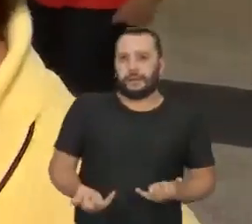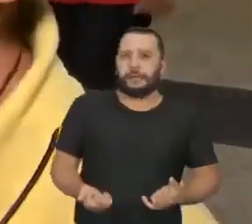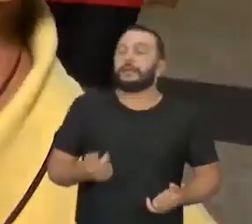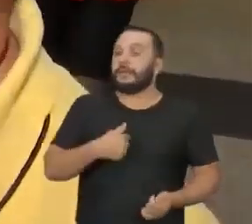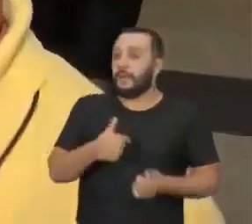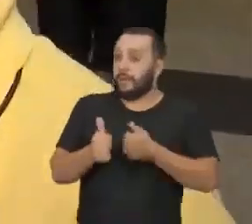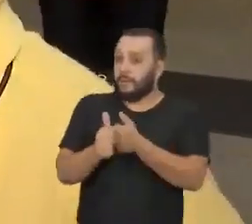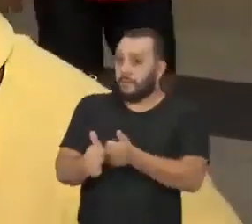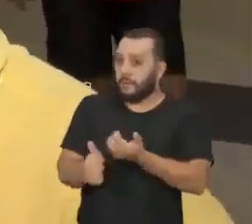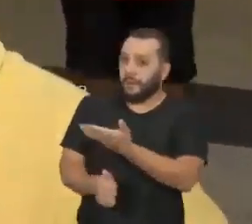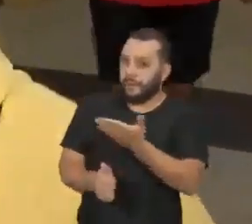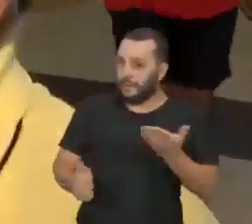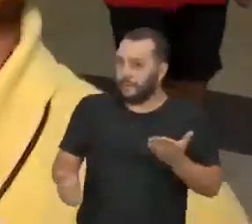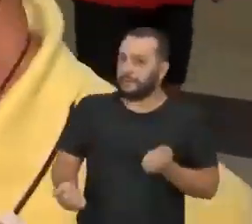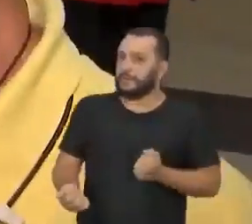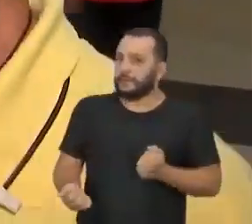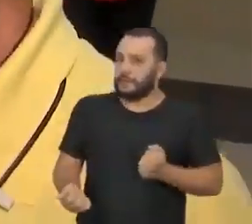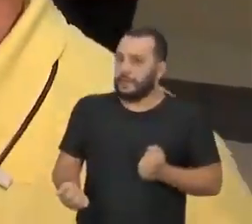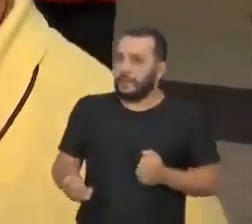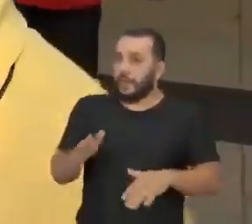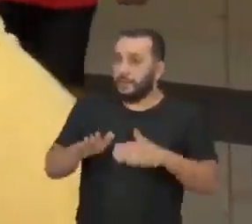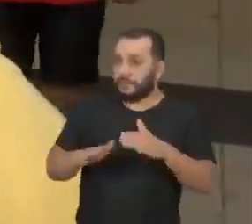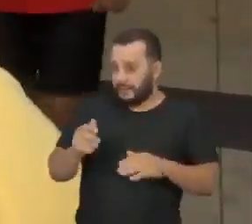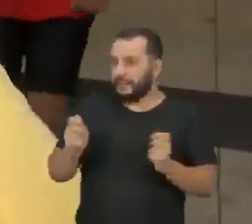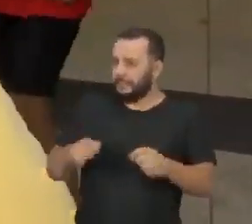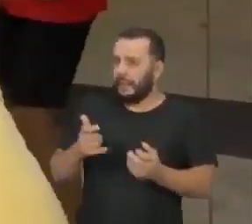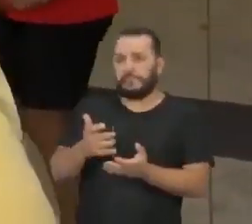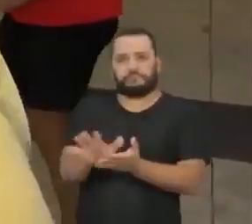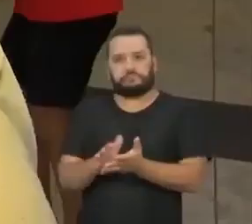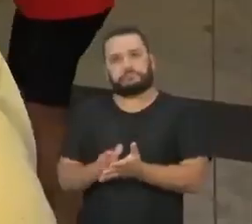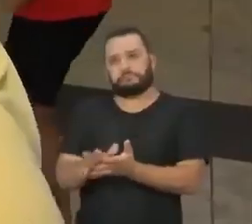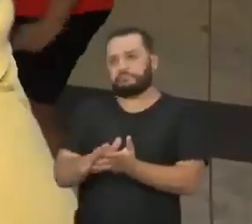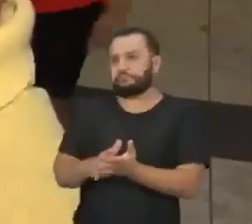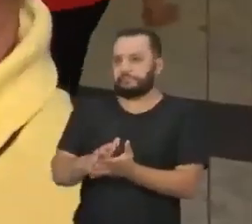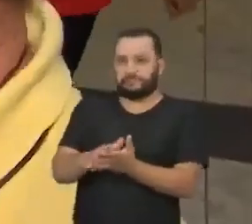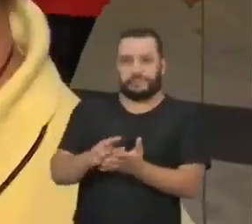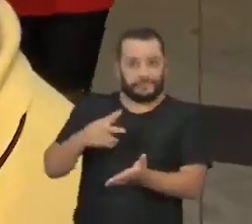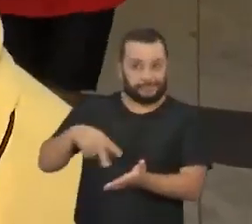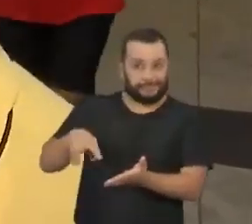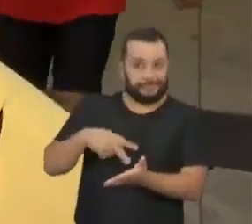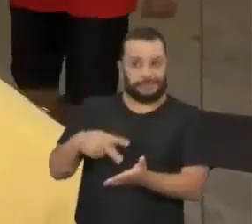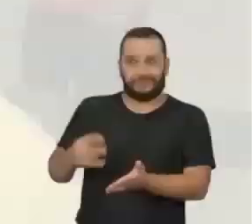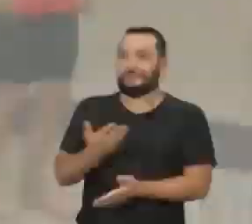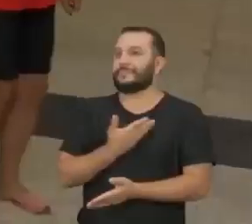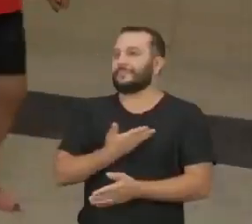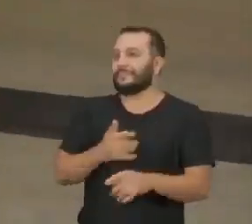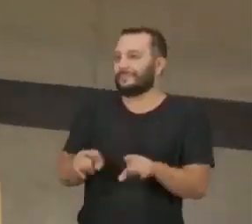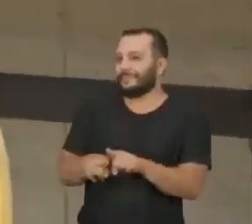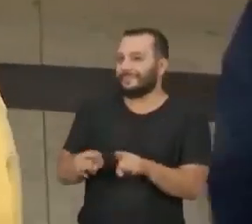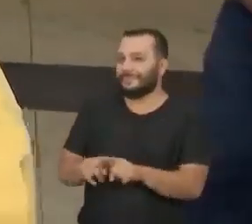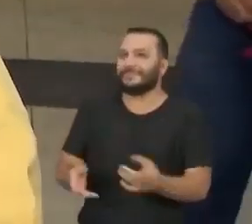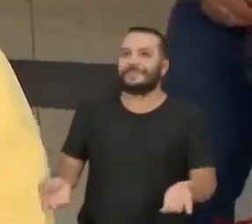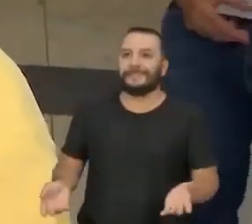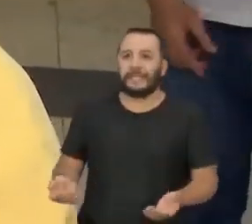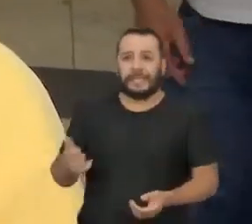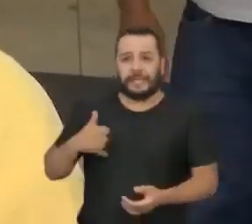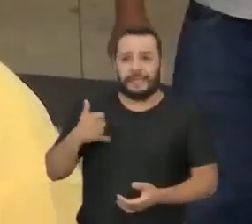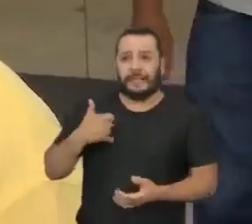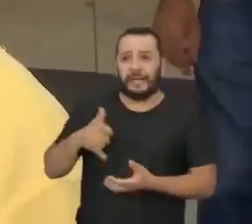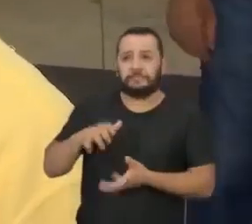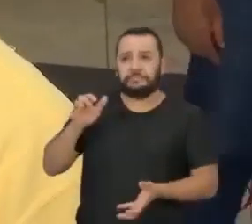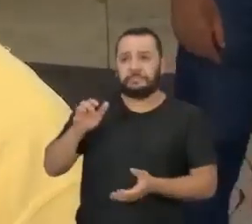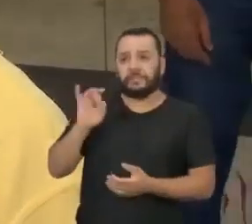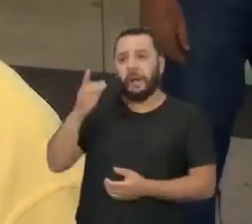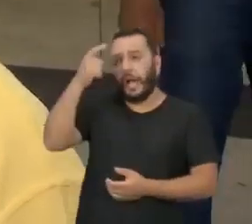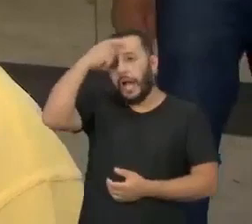Acompanho eles sempre e quando eu dá um tempinho eu danço com as colegas aqui, eu danço com elas aqui, né? A velhice só está na cabeça